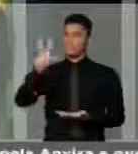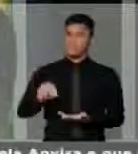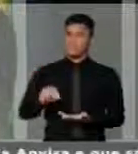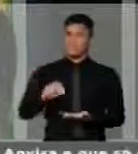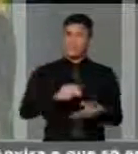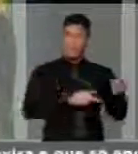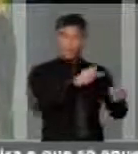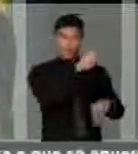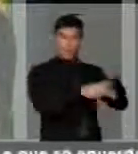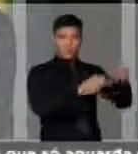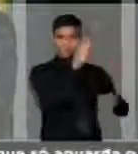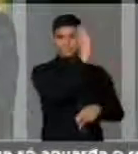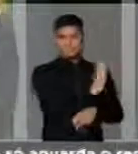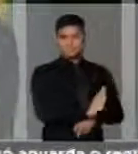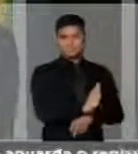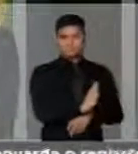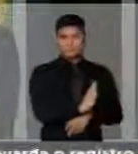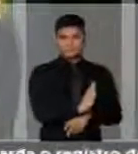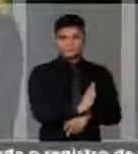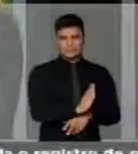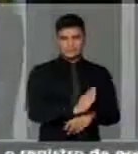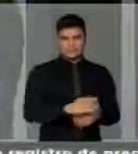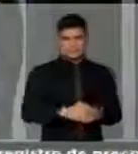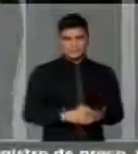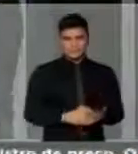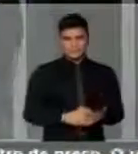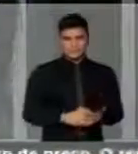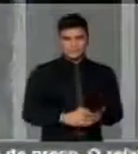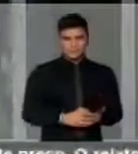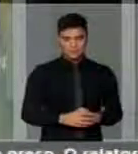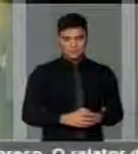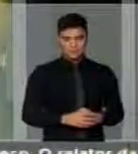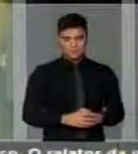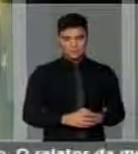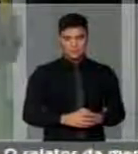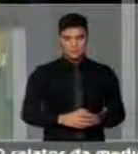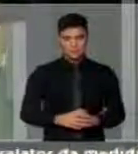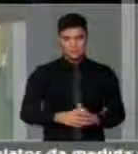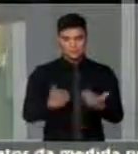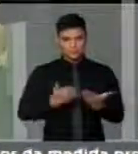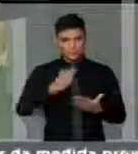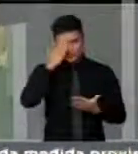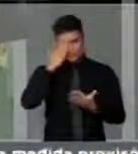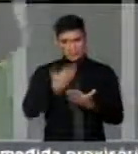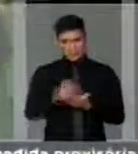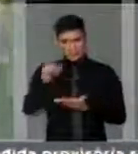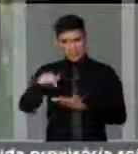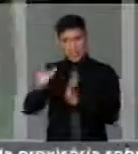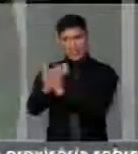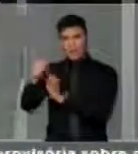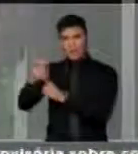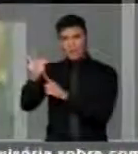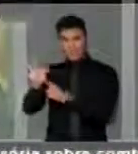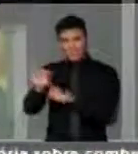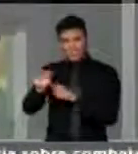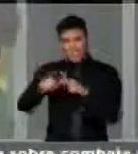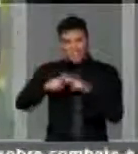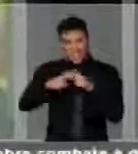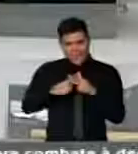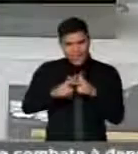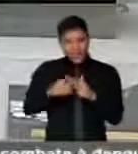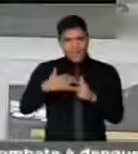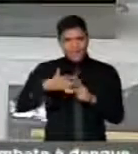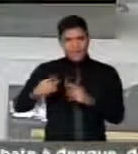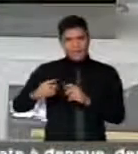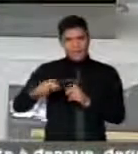O povo está descendo a tribuna aqui, senhor presidente. Eu acho que aqui até o PT já sabotando o meu discurso, mas não tem problema, pode subir e descer, eu vou